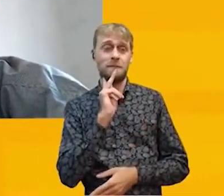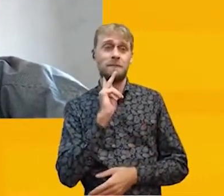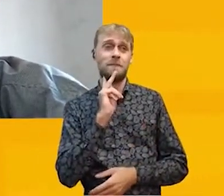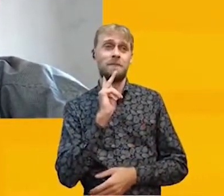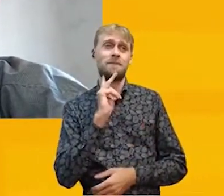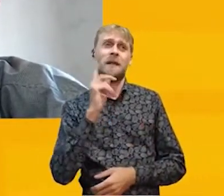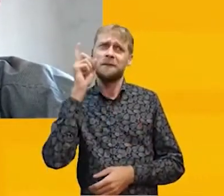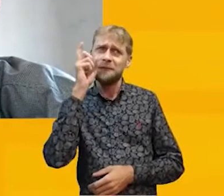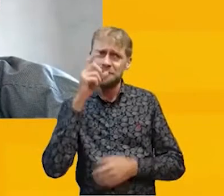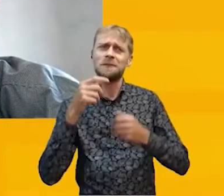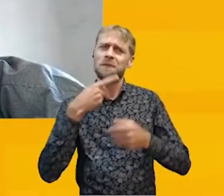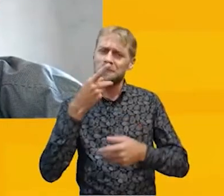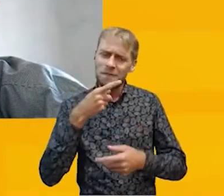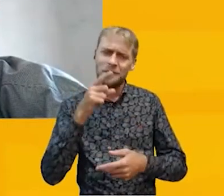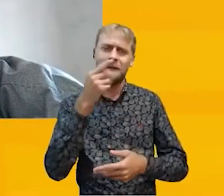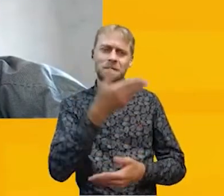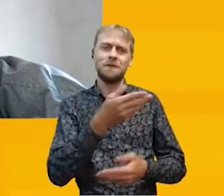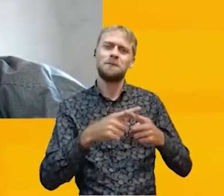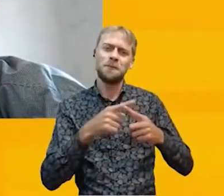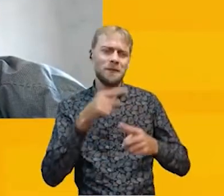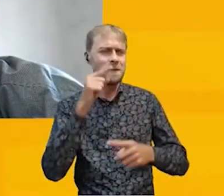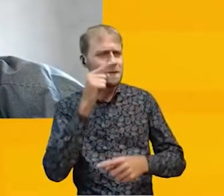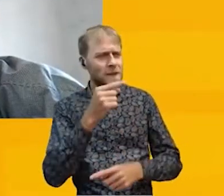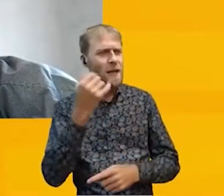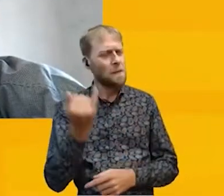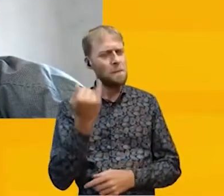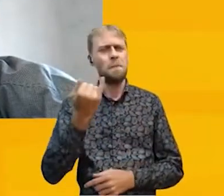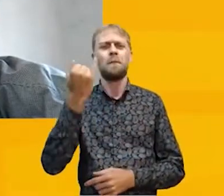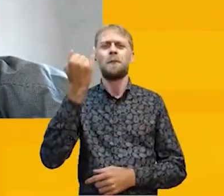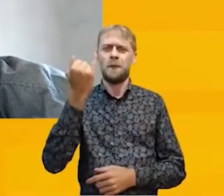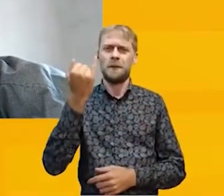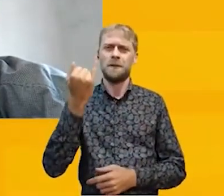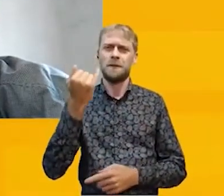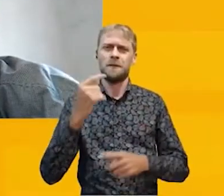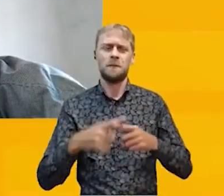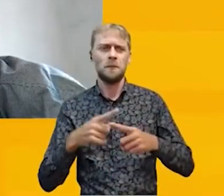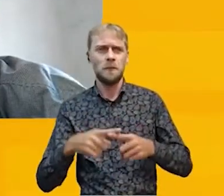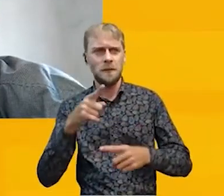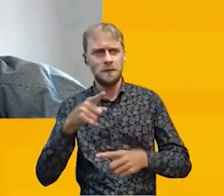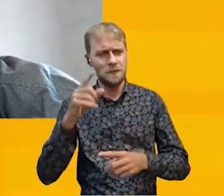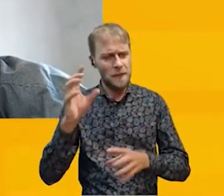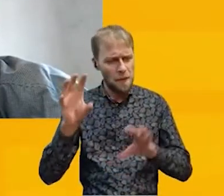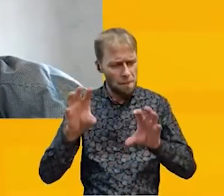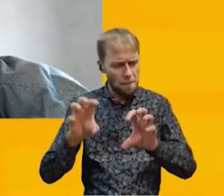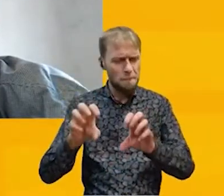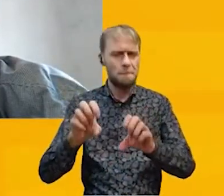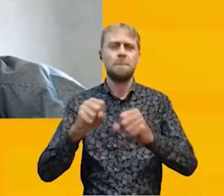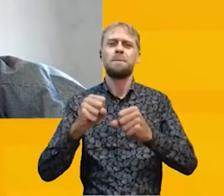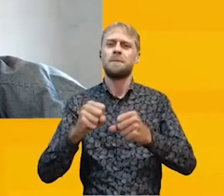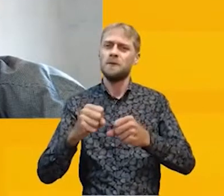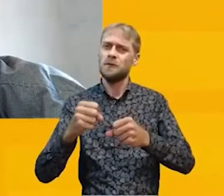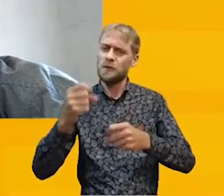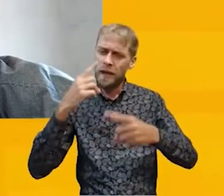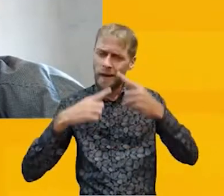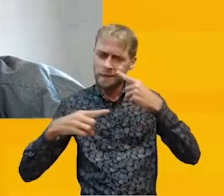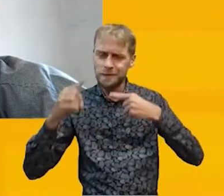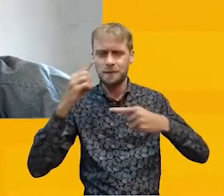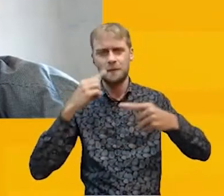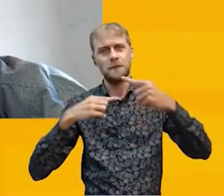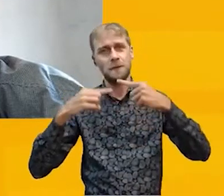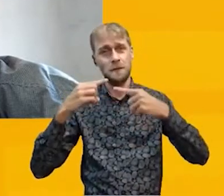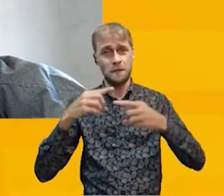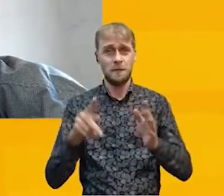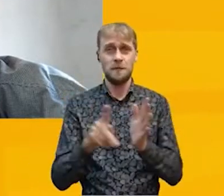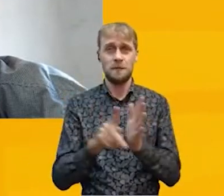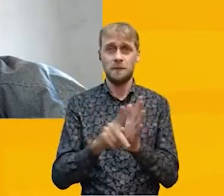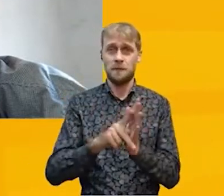aí uma peça fundamental, alguém que puxou a retomada do Mato Piba